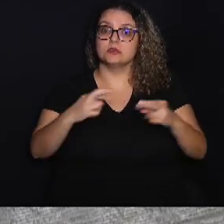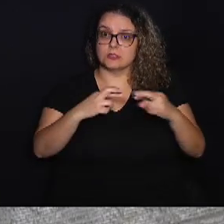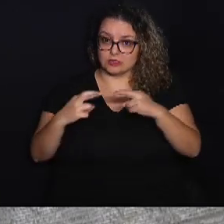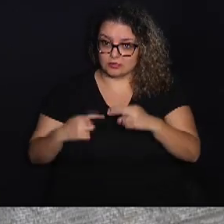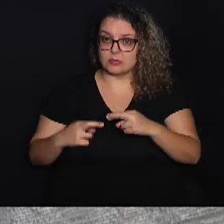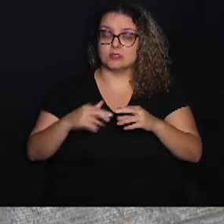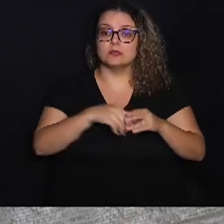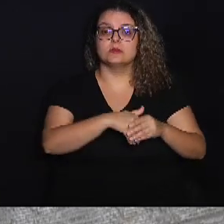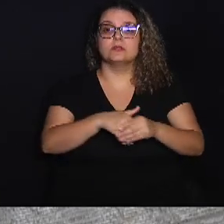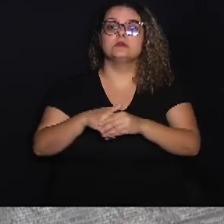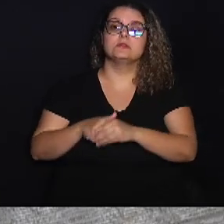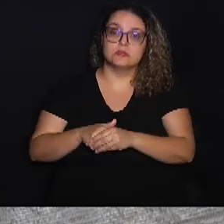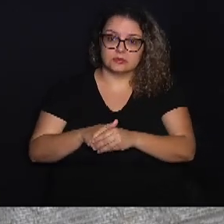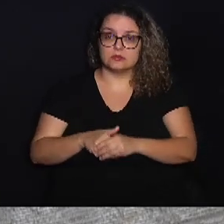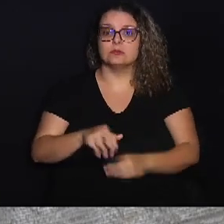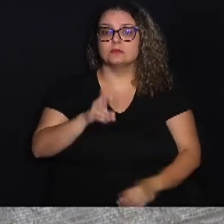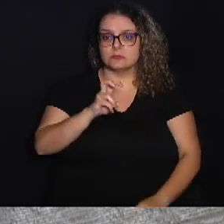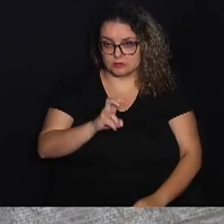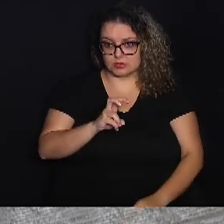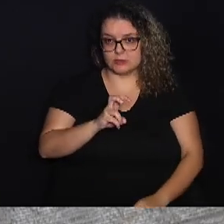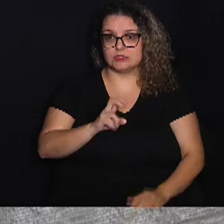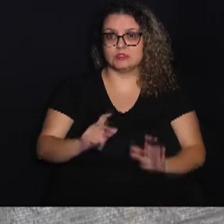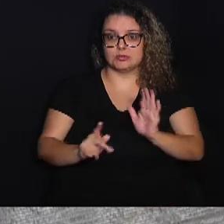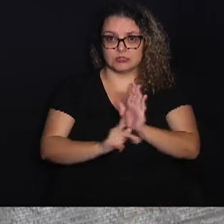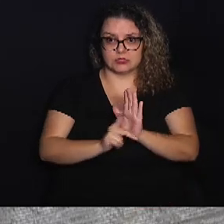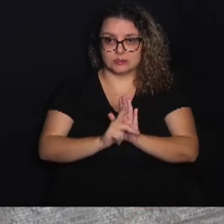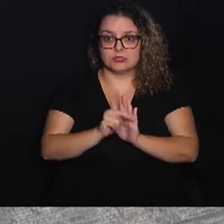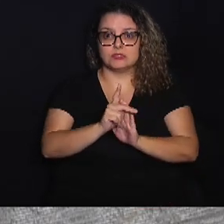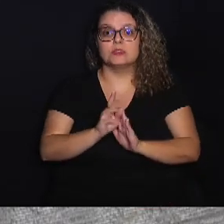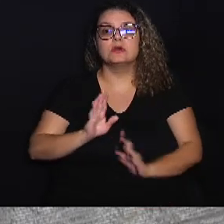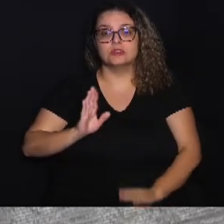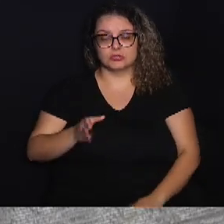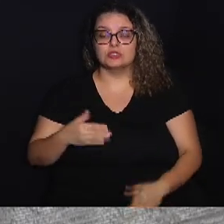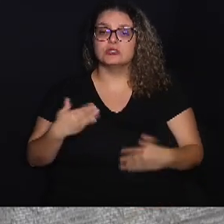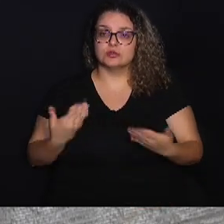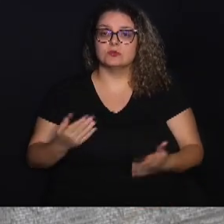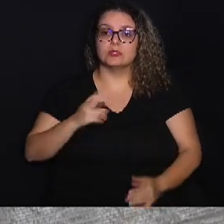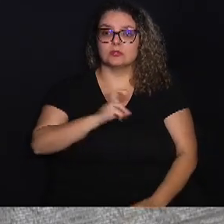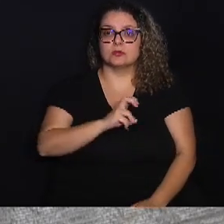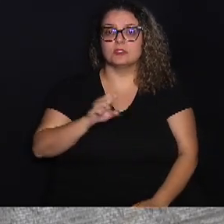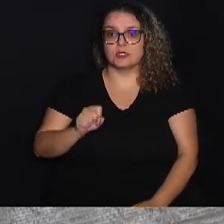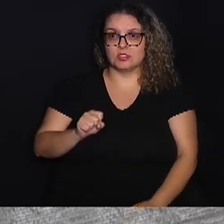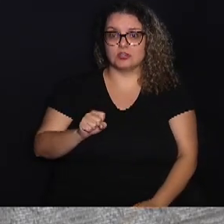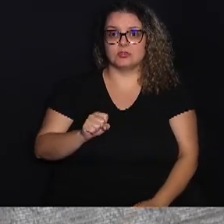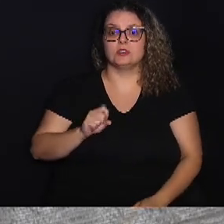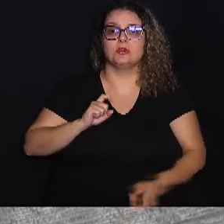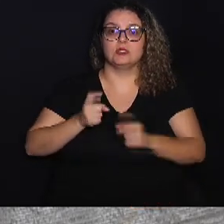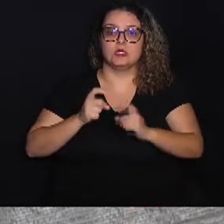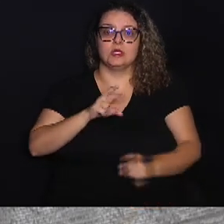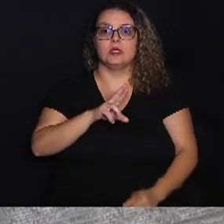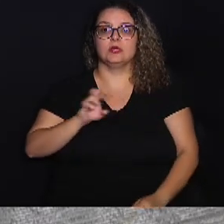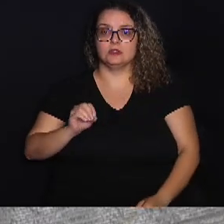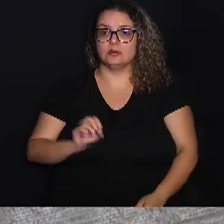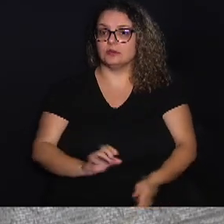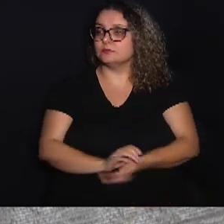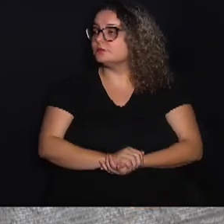e a votação de cinco projetos daqui a pouquinho então quem com 188ª reunião